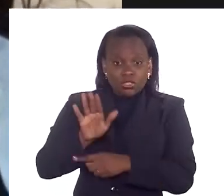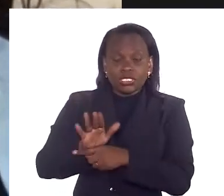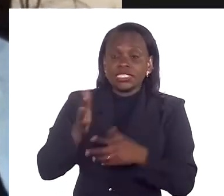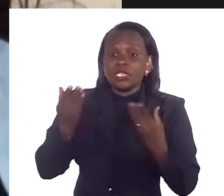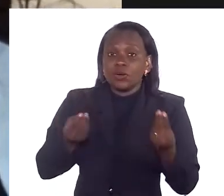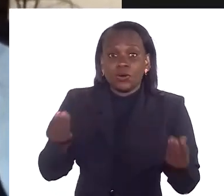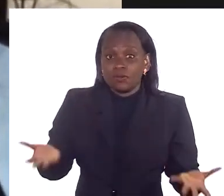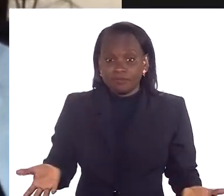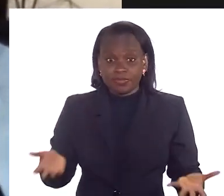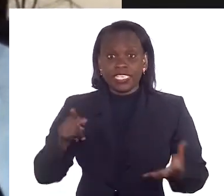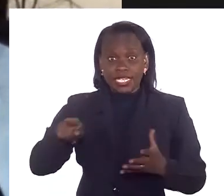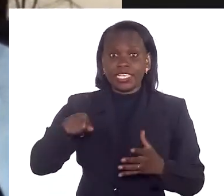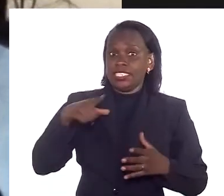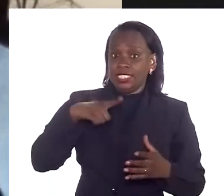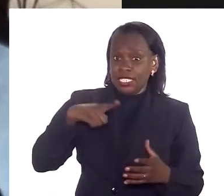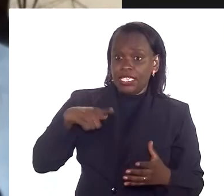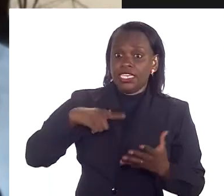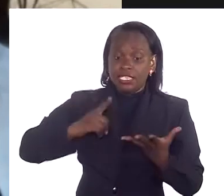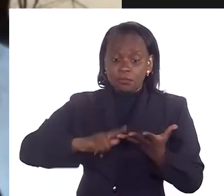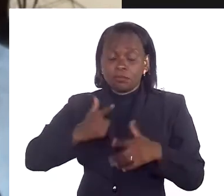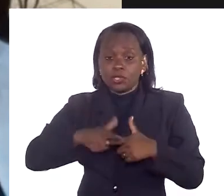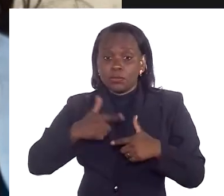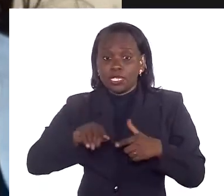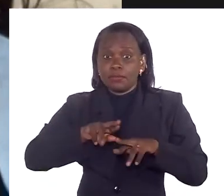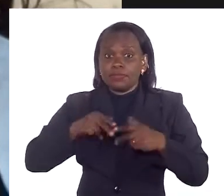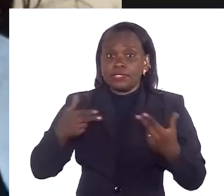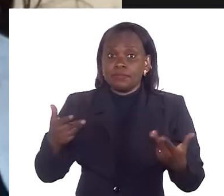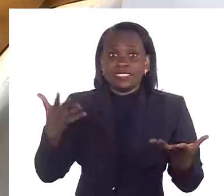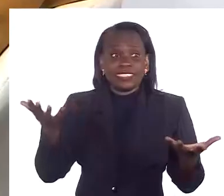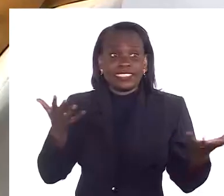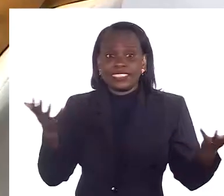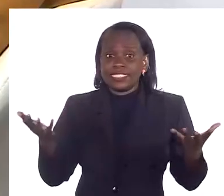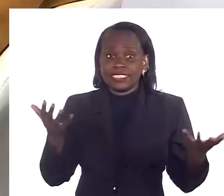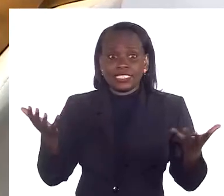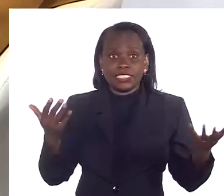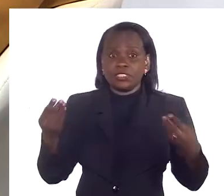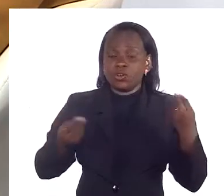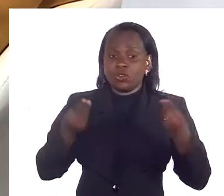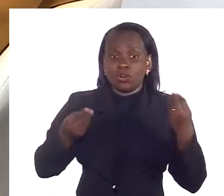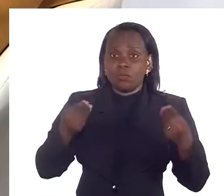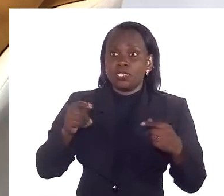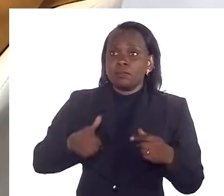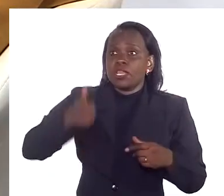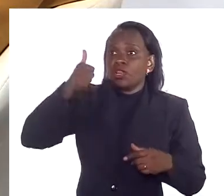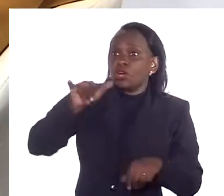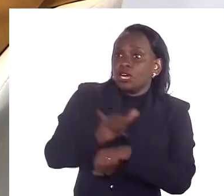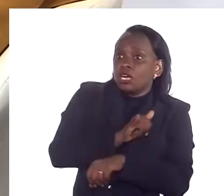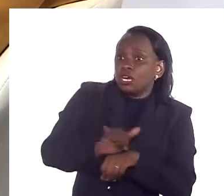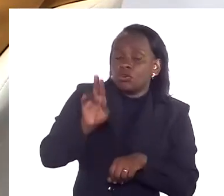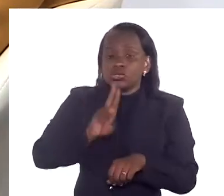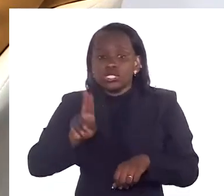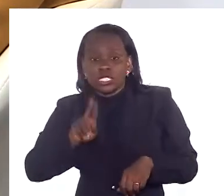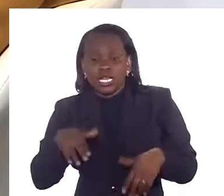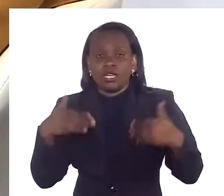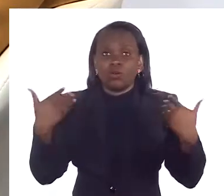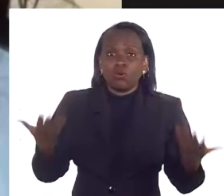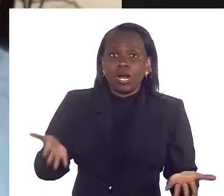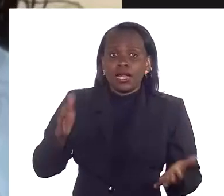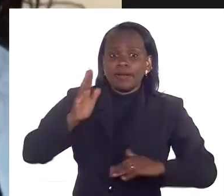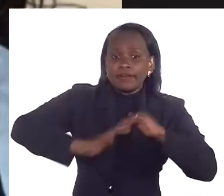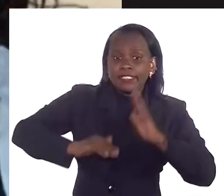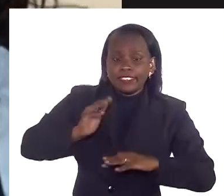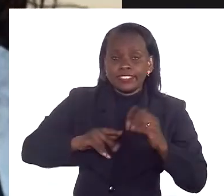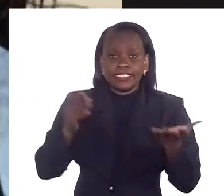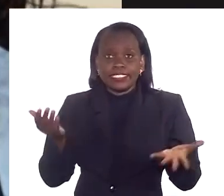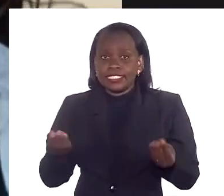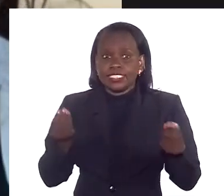sabem, né, quais são as questões que o aluno apresenta, mas muitas vezes eles ficam perdidos em relação a qual é o melhor recurso a utilizar, qual é a